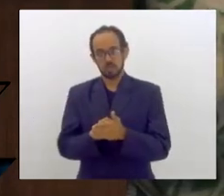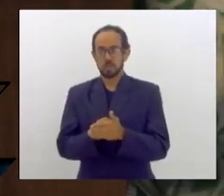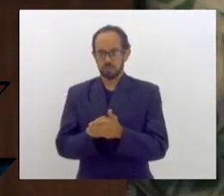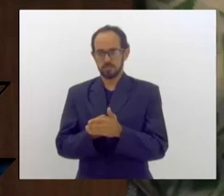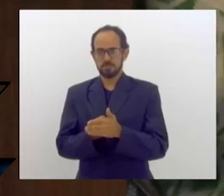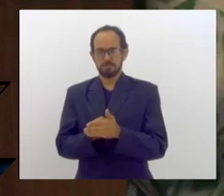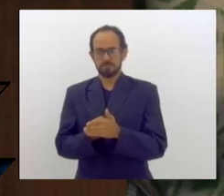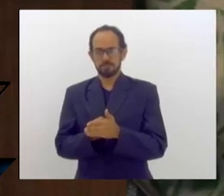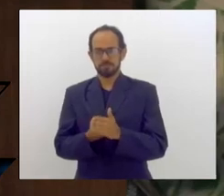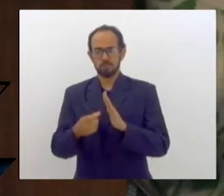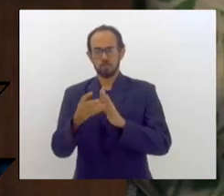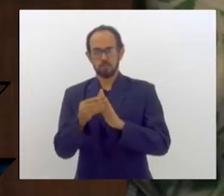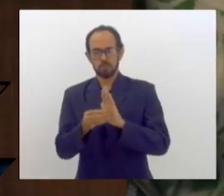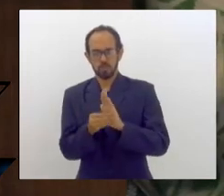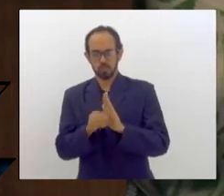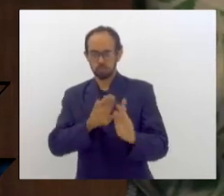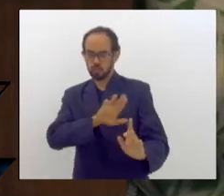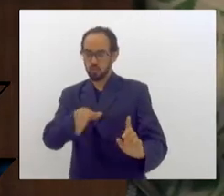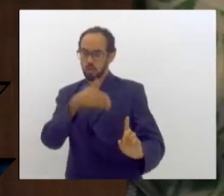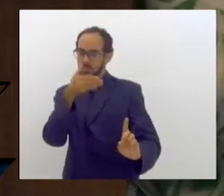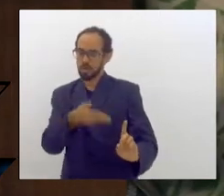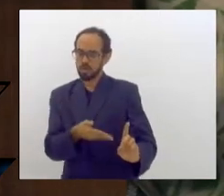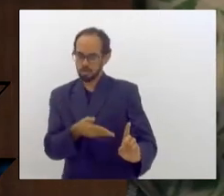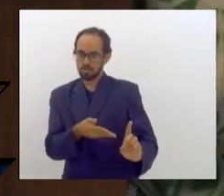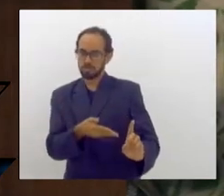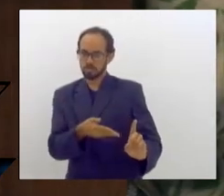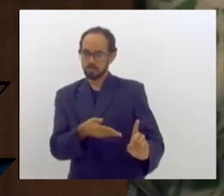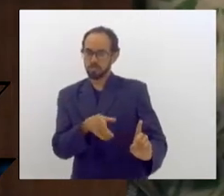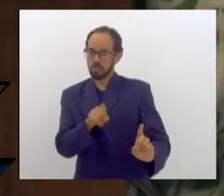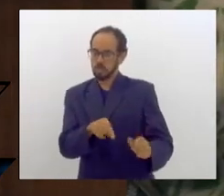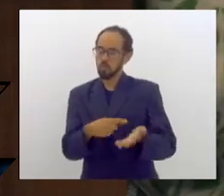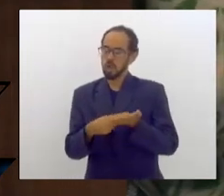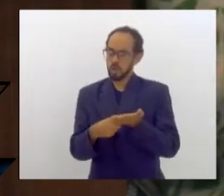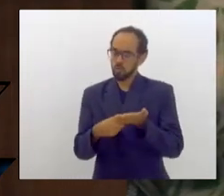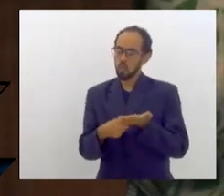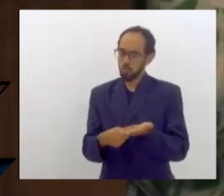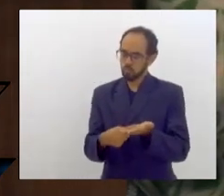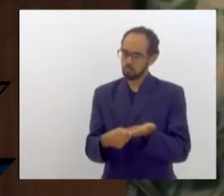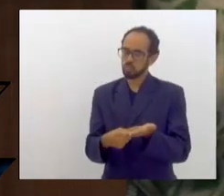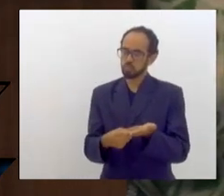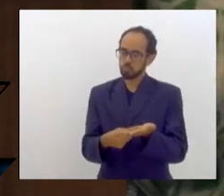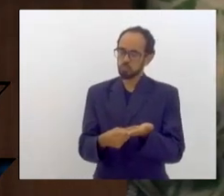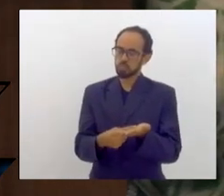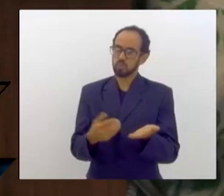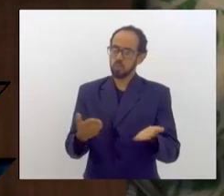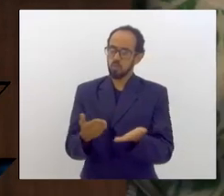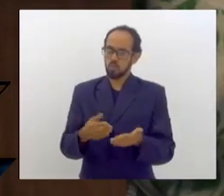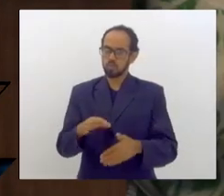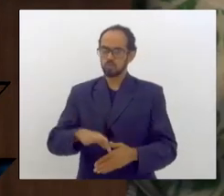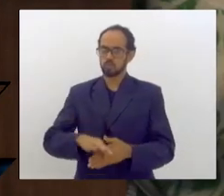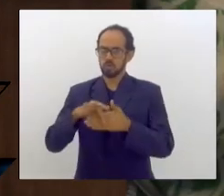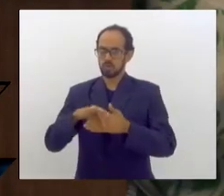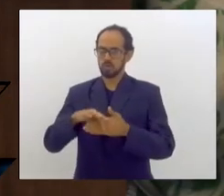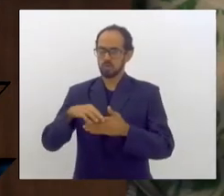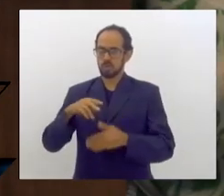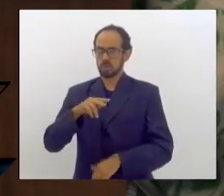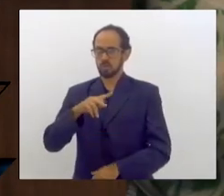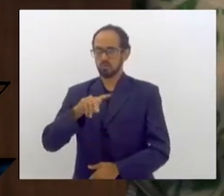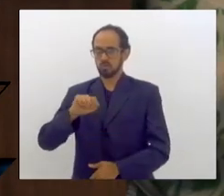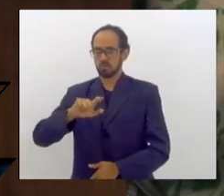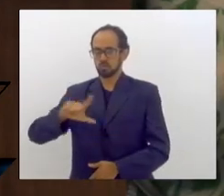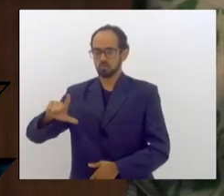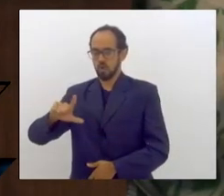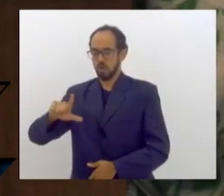com homenagens. Então, esse é um acordo que de hoje, líder do pessoal, celebra aqui